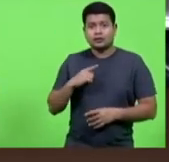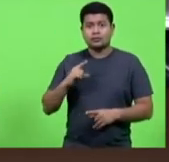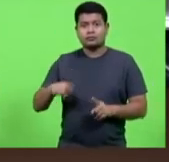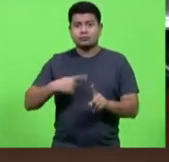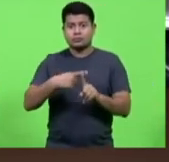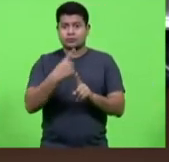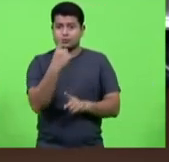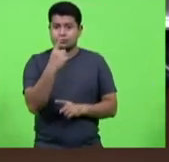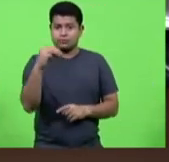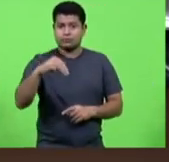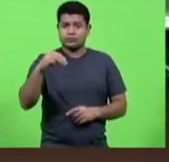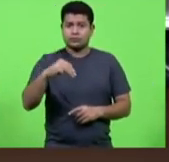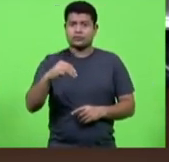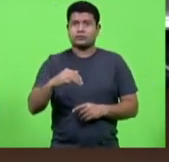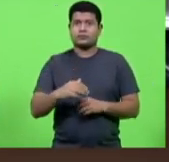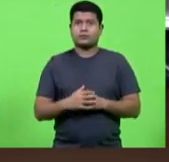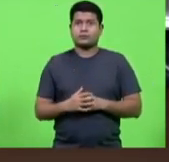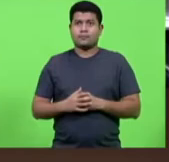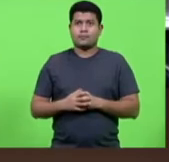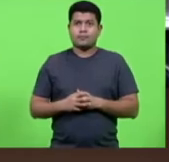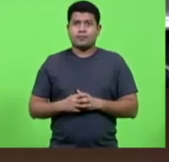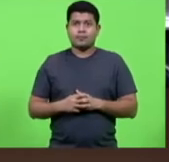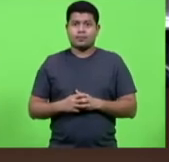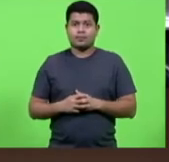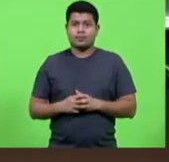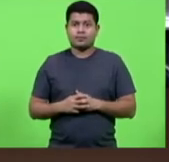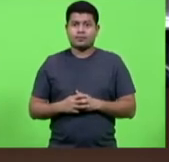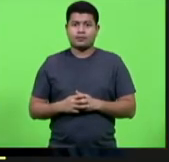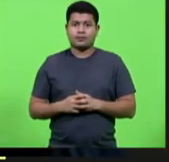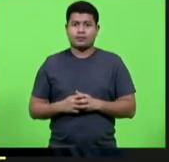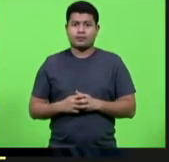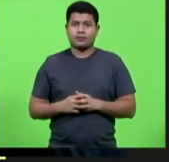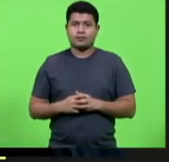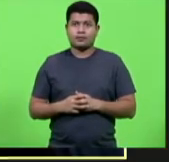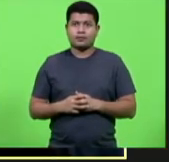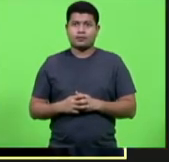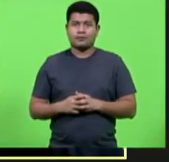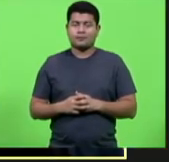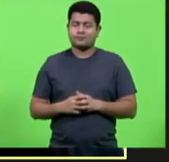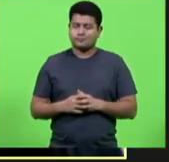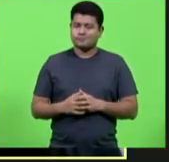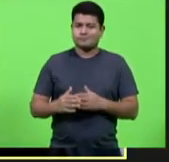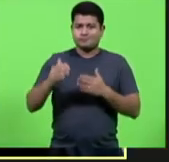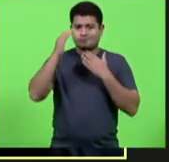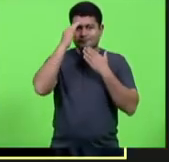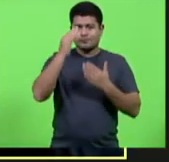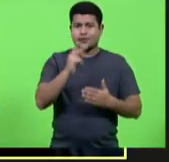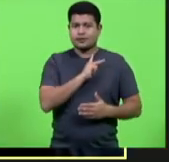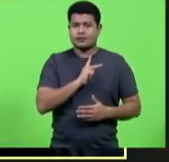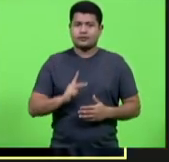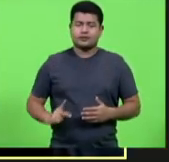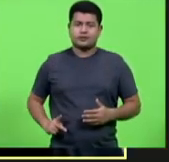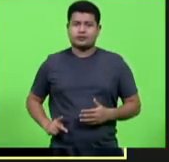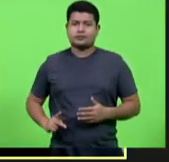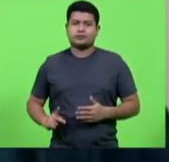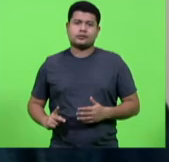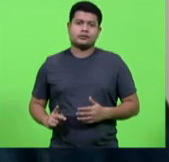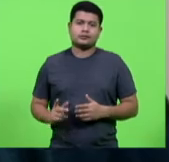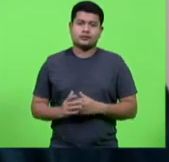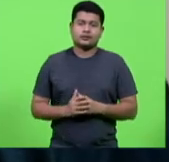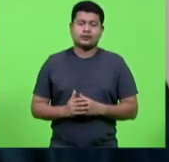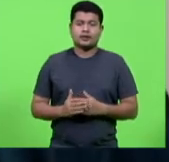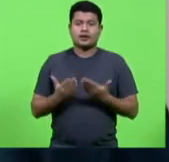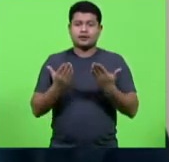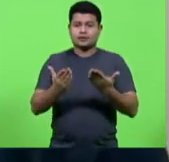Pedro, tivemos problema na sua conexão. Legal. Obrigado, senhor presidente, deputado Kennedy